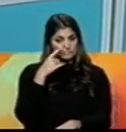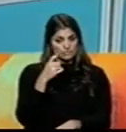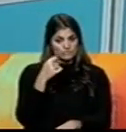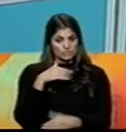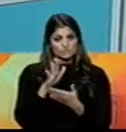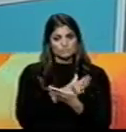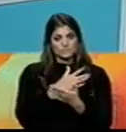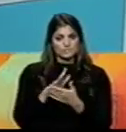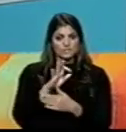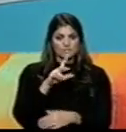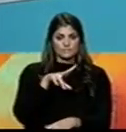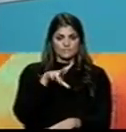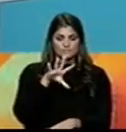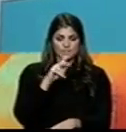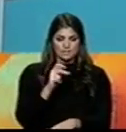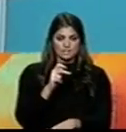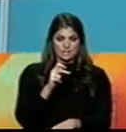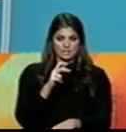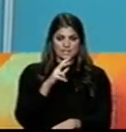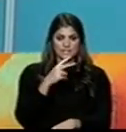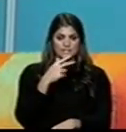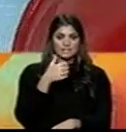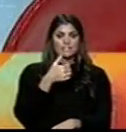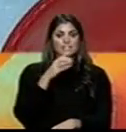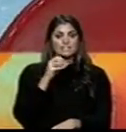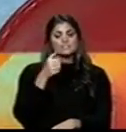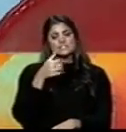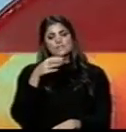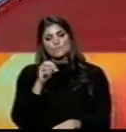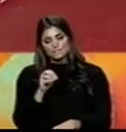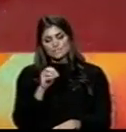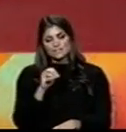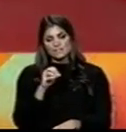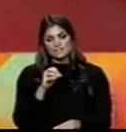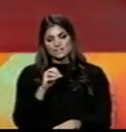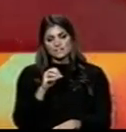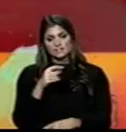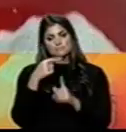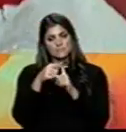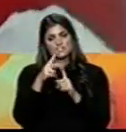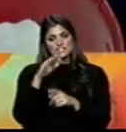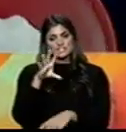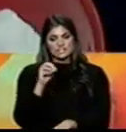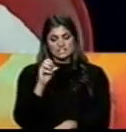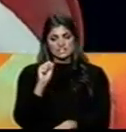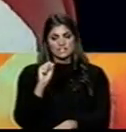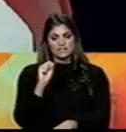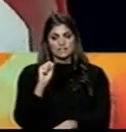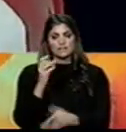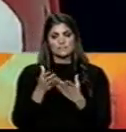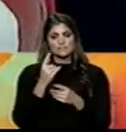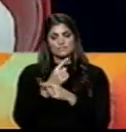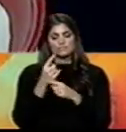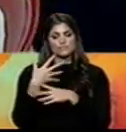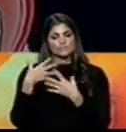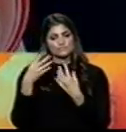dividi a farinha 550 mais 30 gramas. Tenho aqui os 550 e tenho aqui os 30 gramas. E vou-te dizer porquê. Porque estes 30 gramas depois eu vou